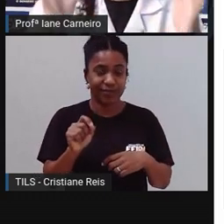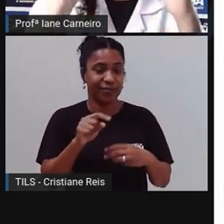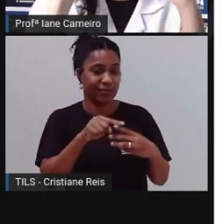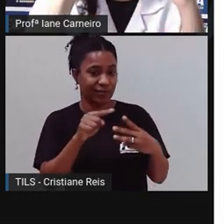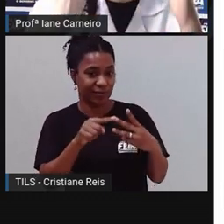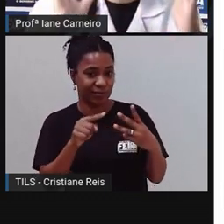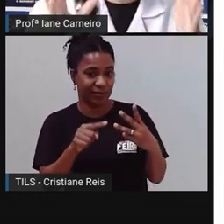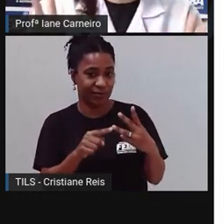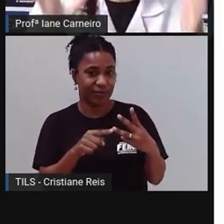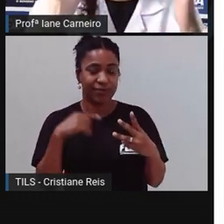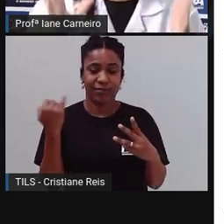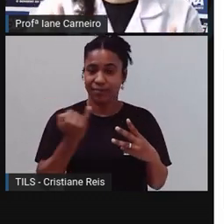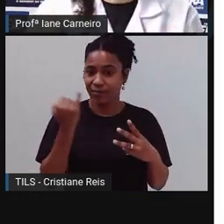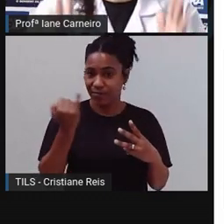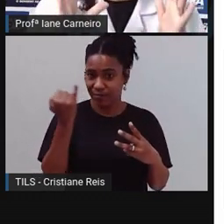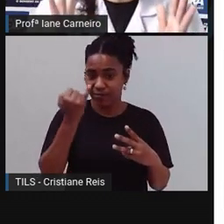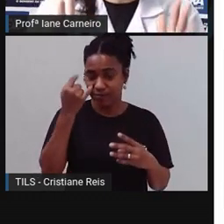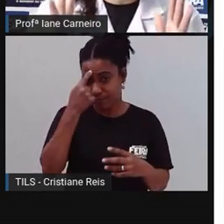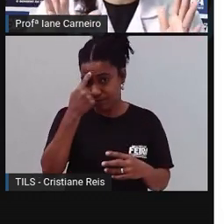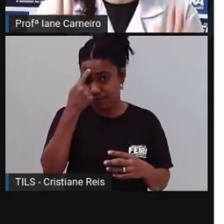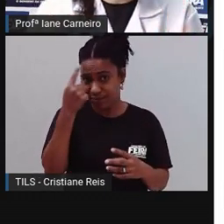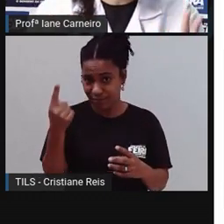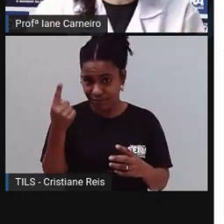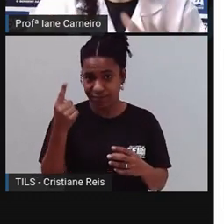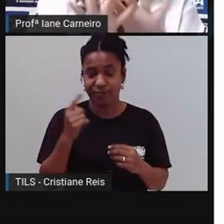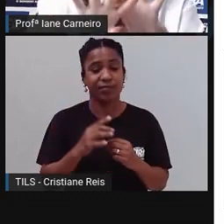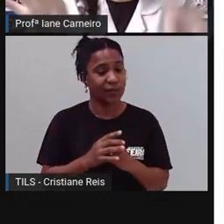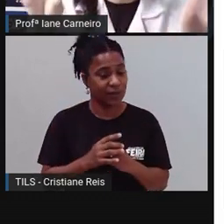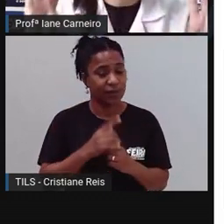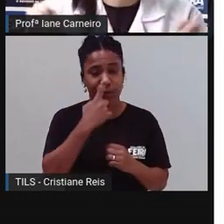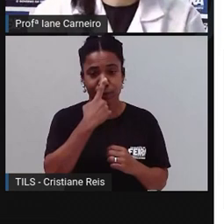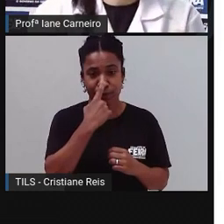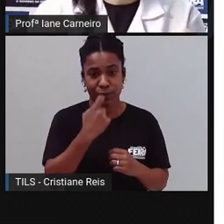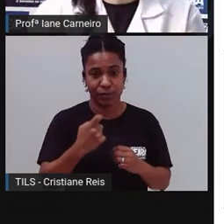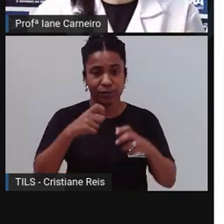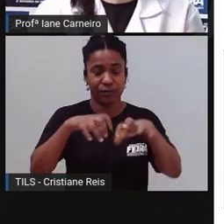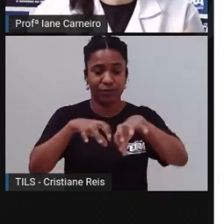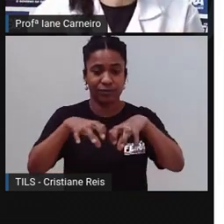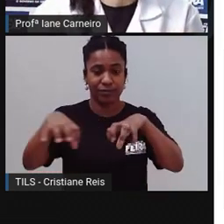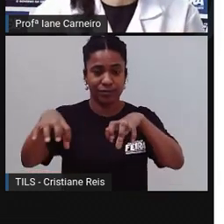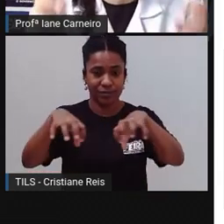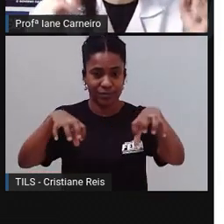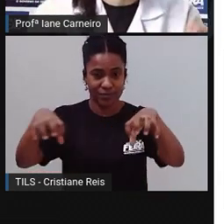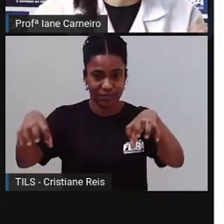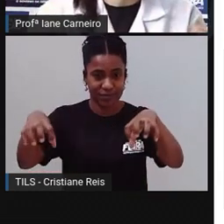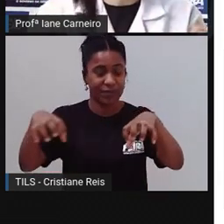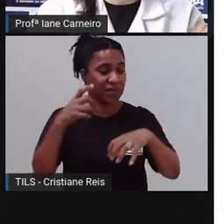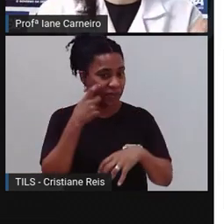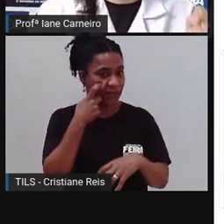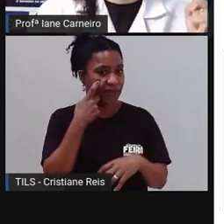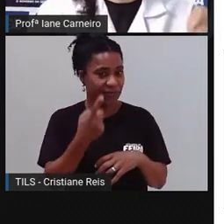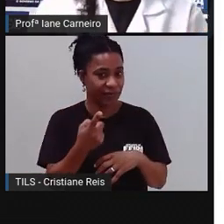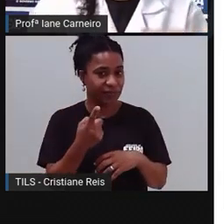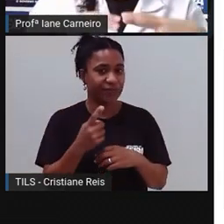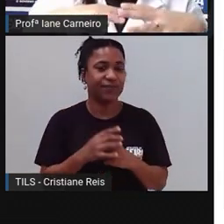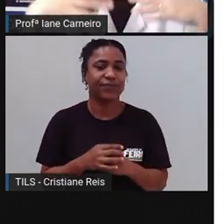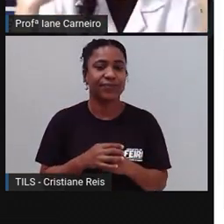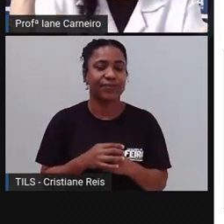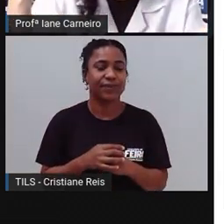você se lembre, né, e busque separar seu lixo dessa forma aqui que a prova explicou para vocês,